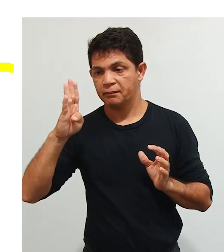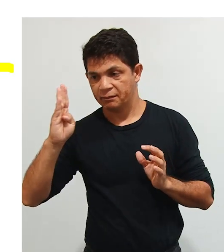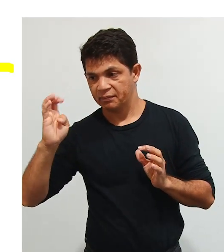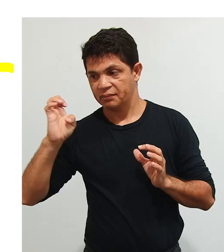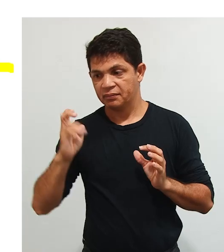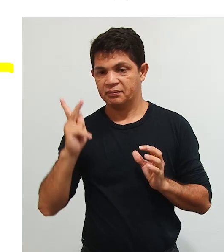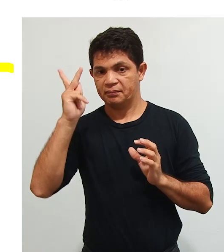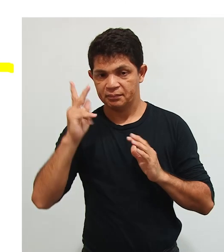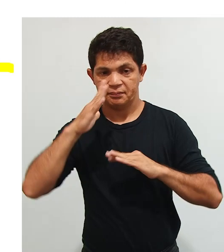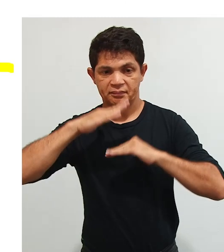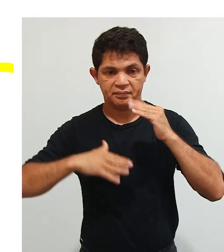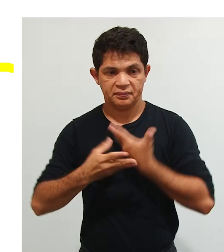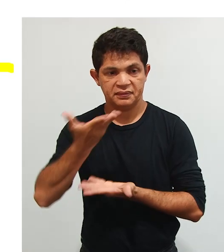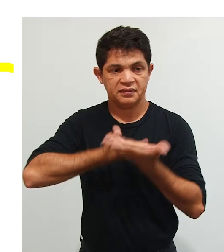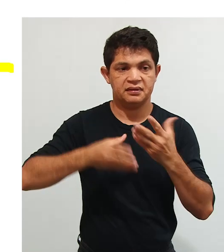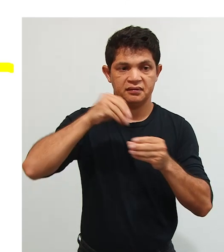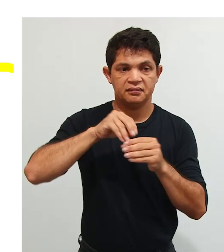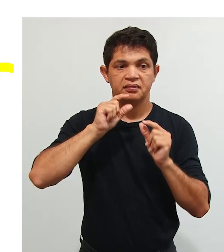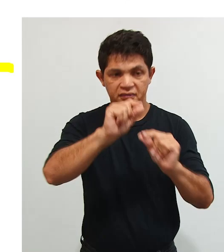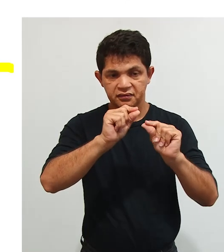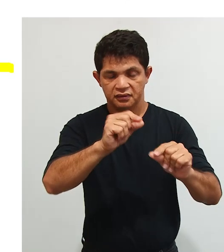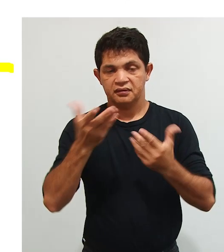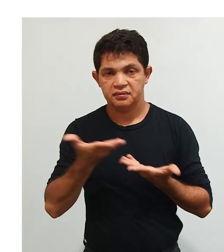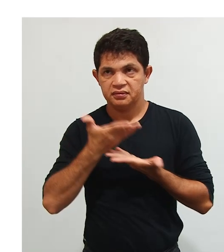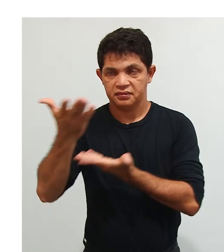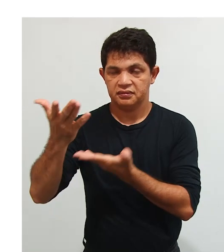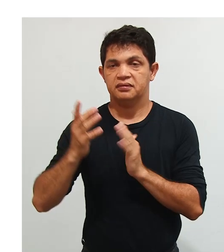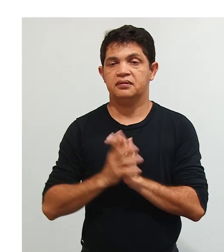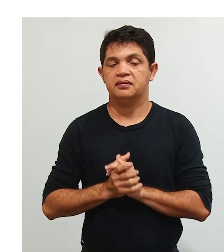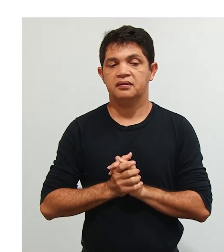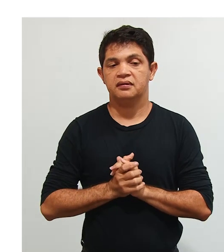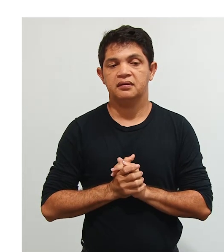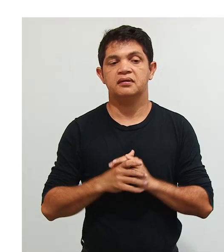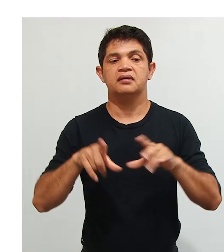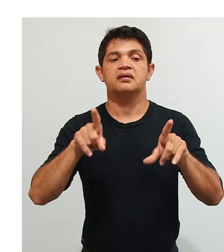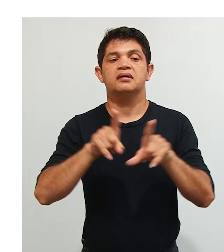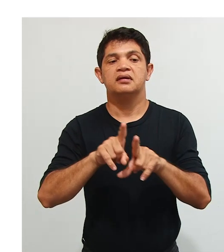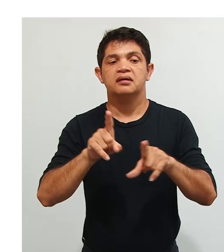que nós conversamos sobre como eles devem acontecer.